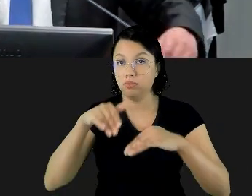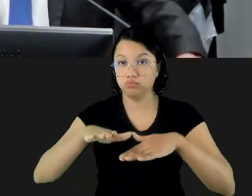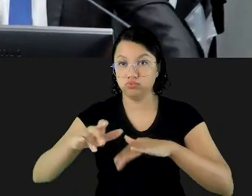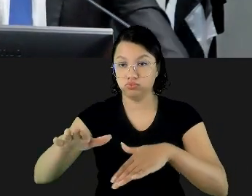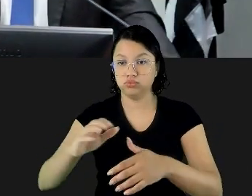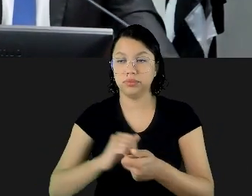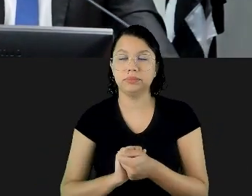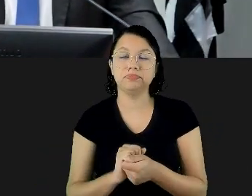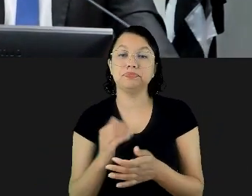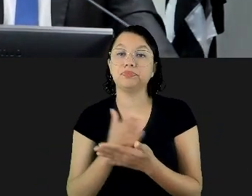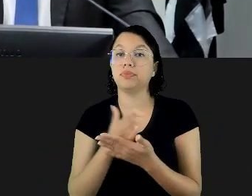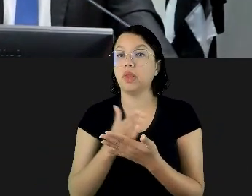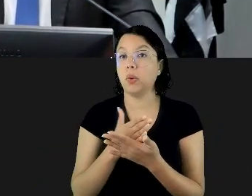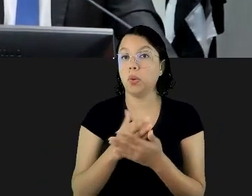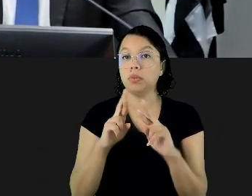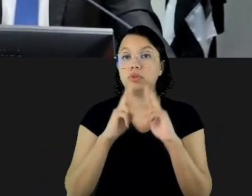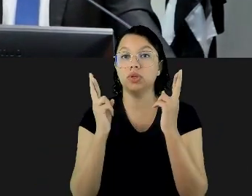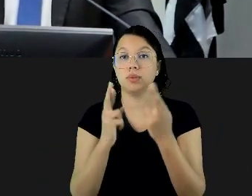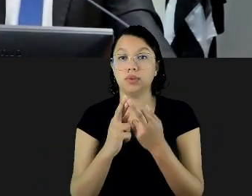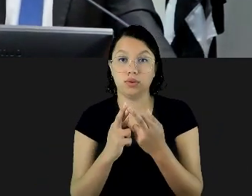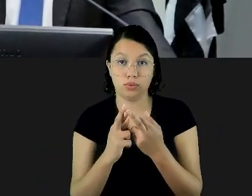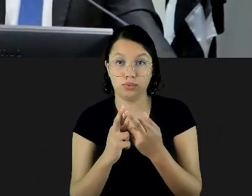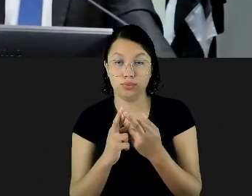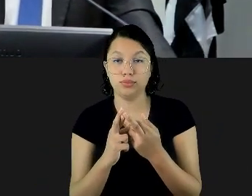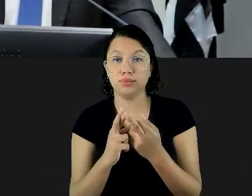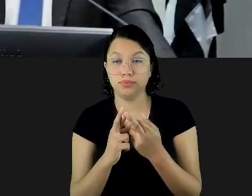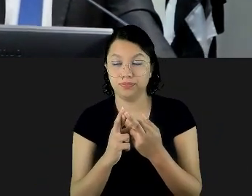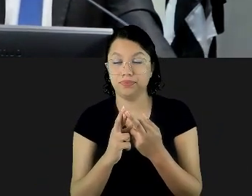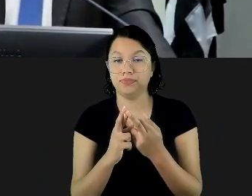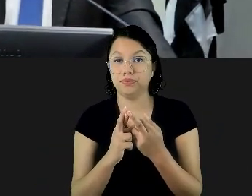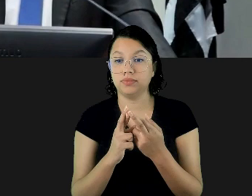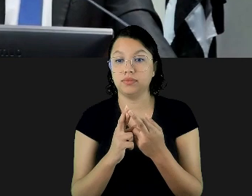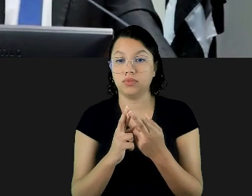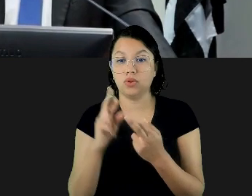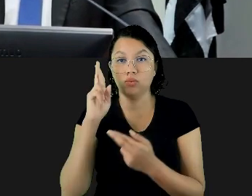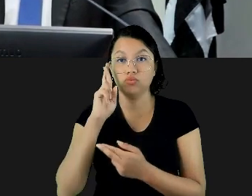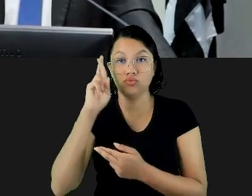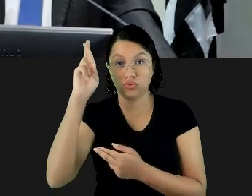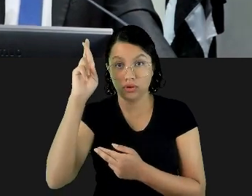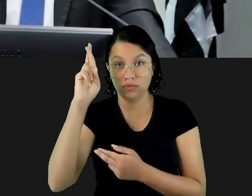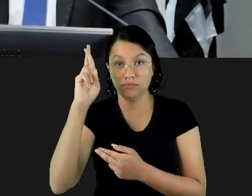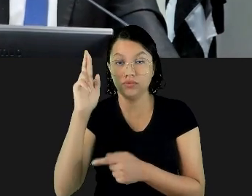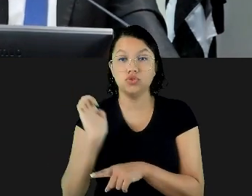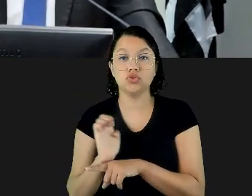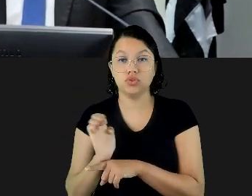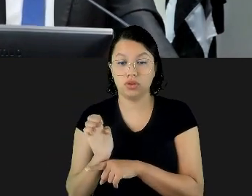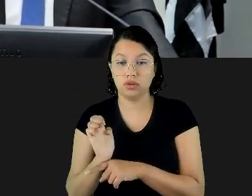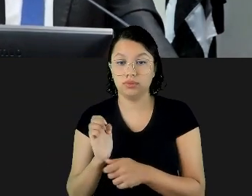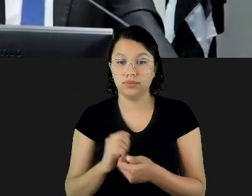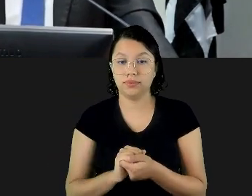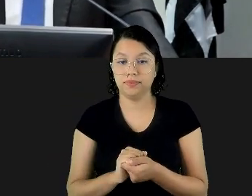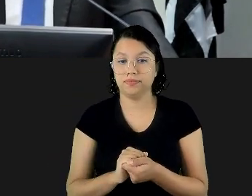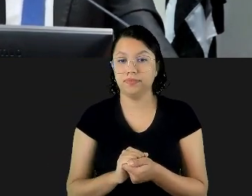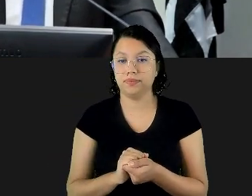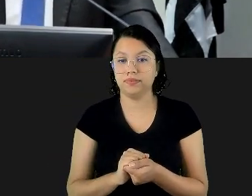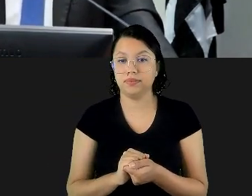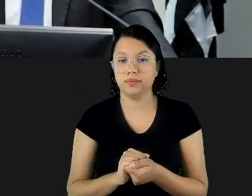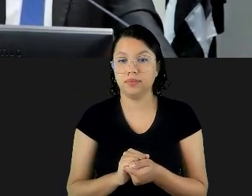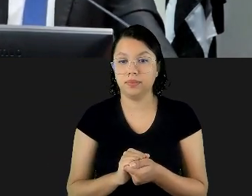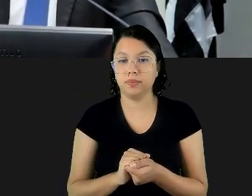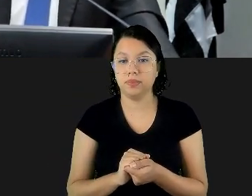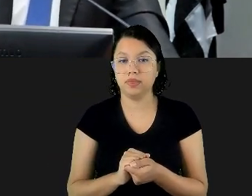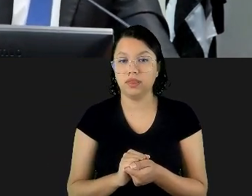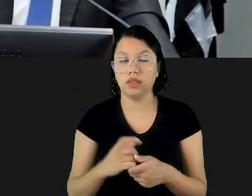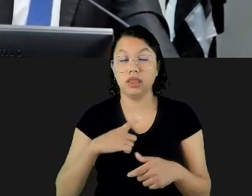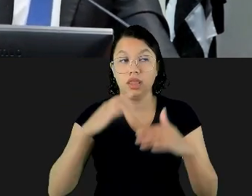Algumas reuniões com embaixadores que se interessam sobre o assunto. A gente tem